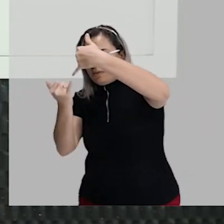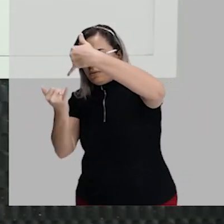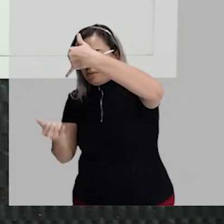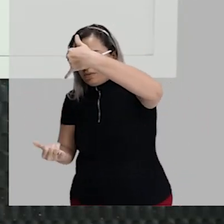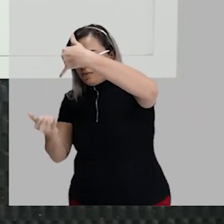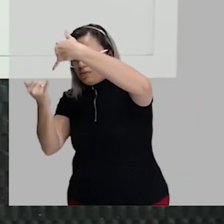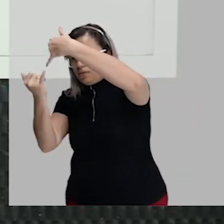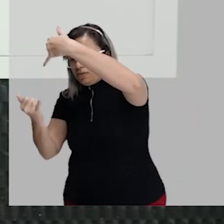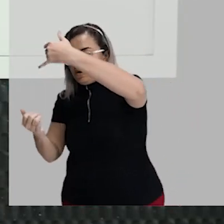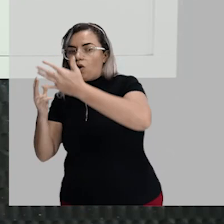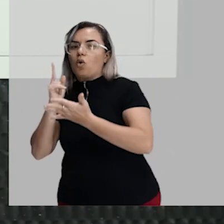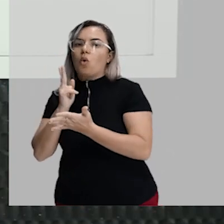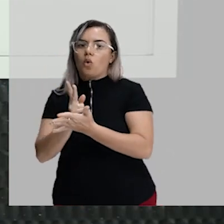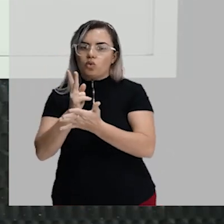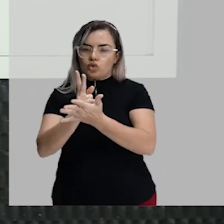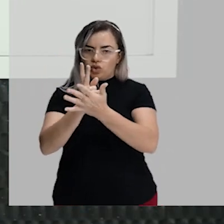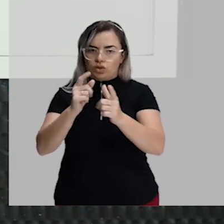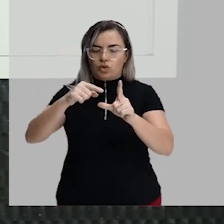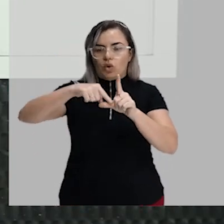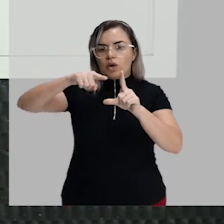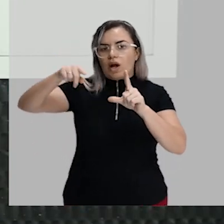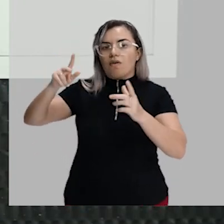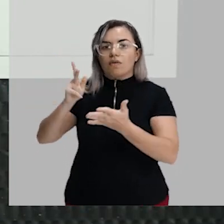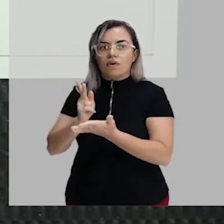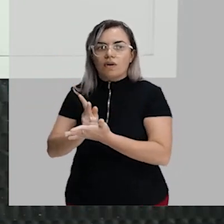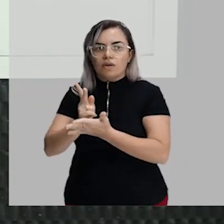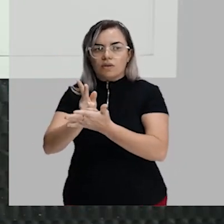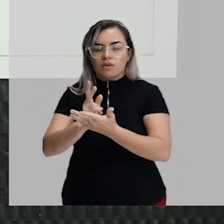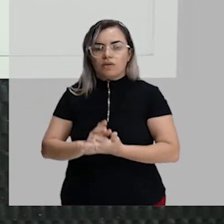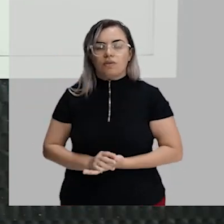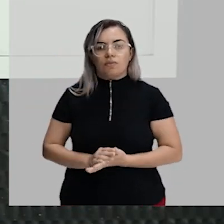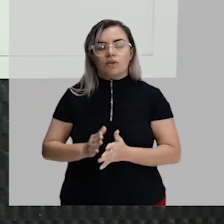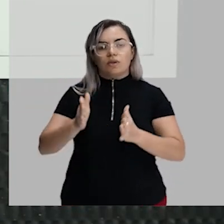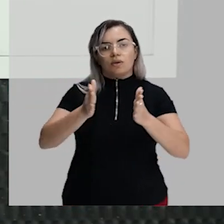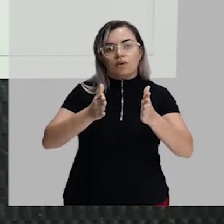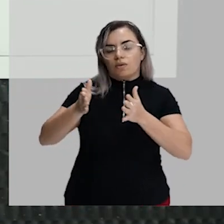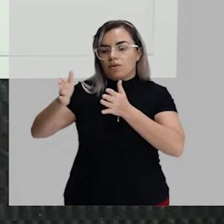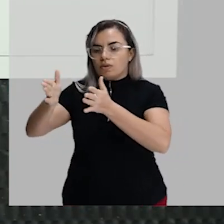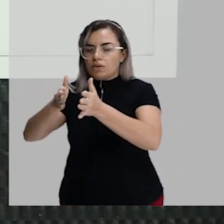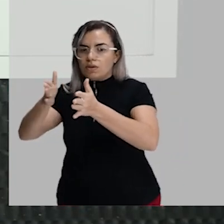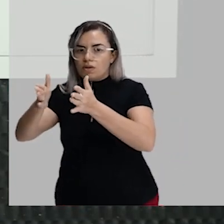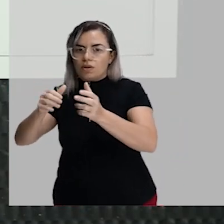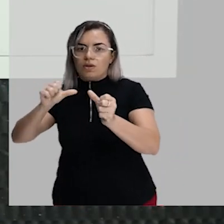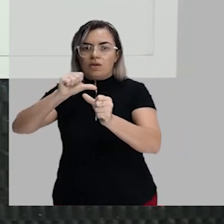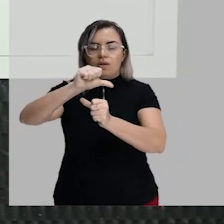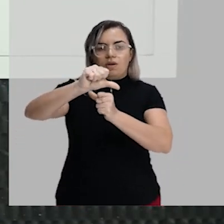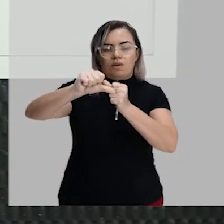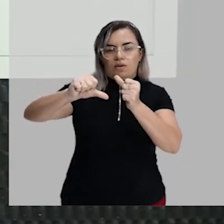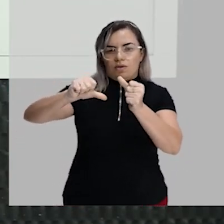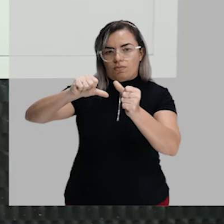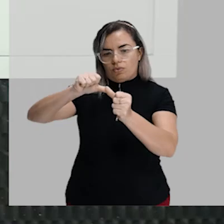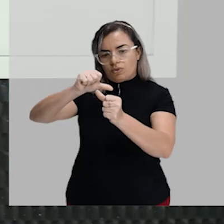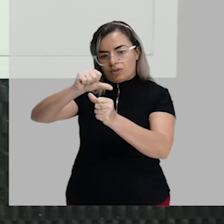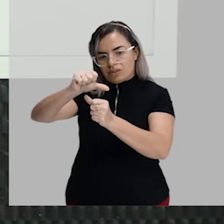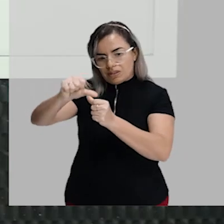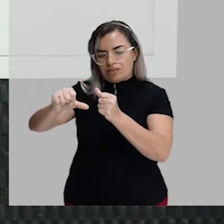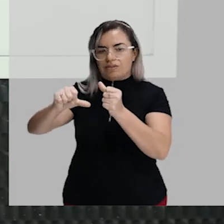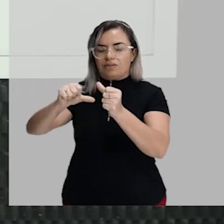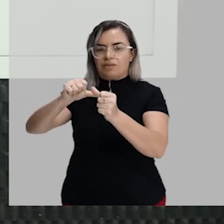é uma constante. Isso quer dizer o quê? Que nesses intervalos nós temos uma mudança de